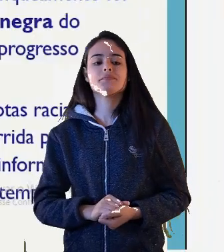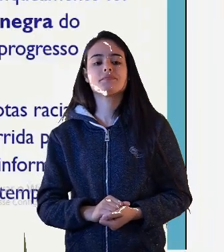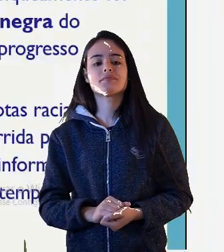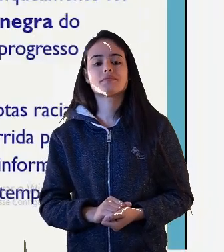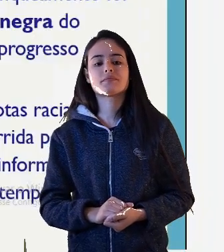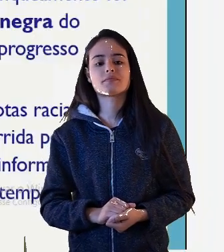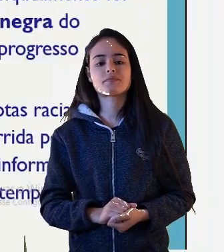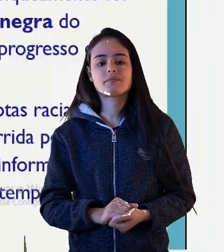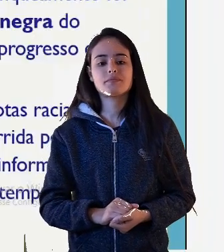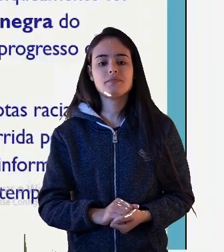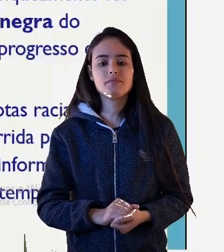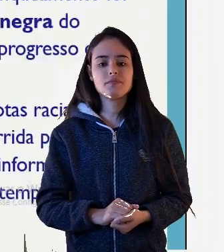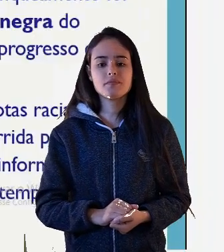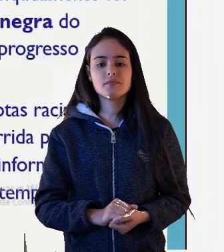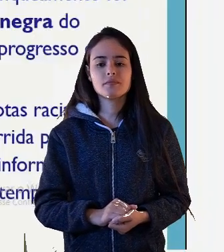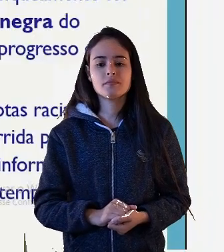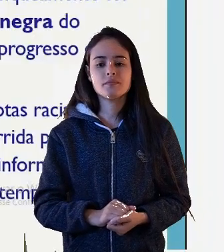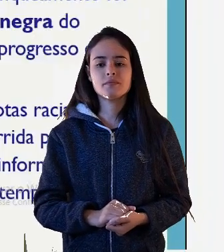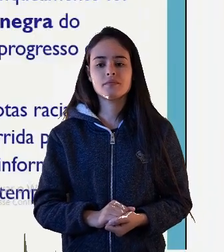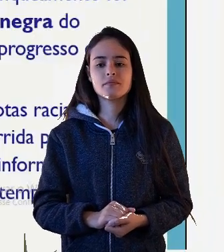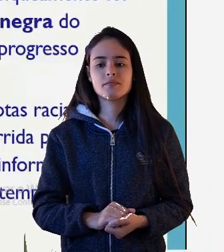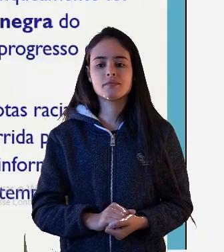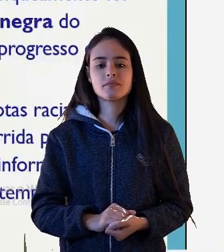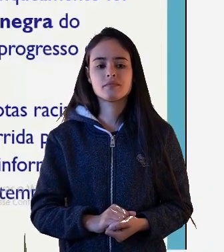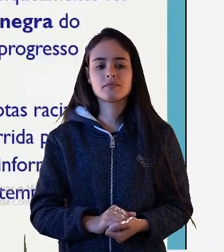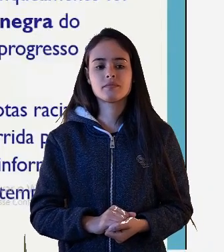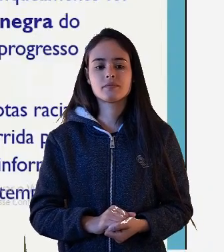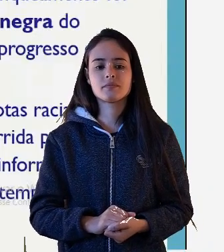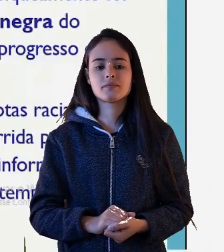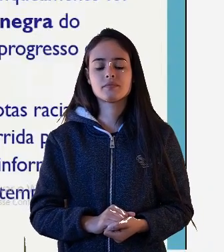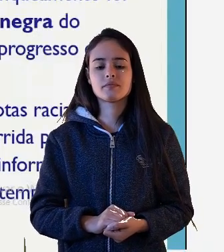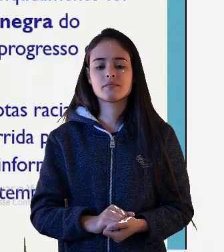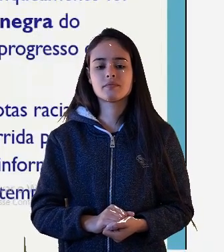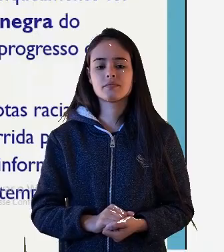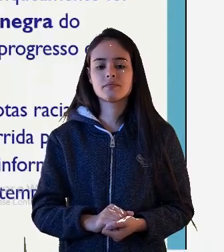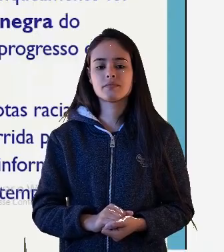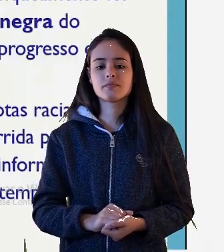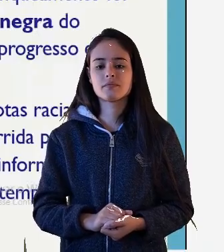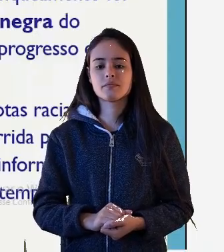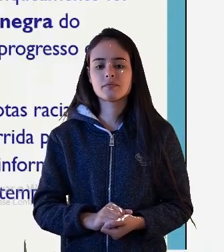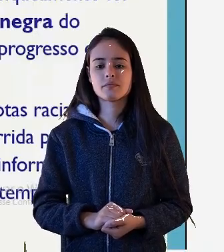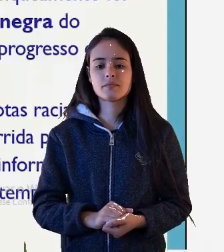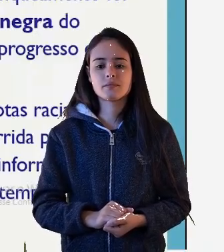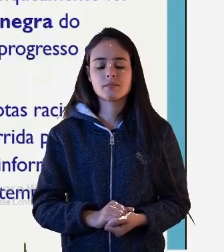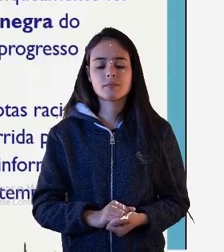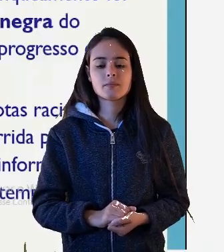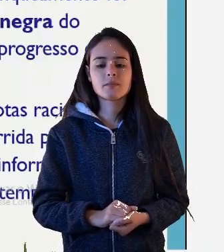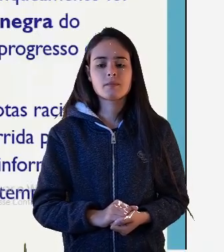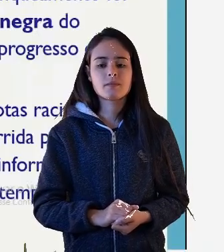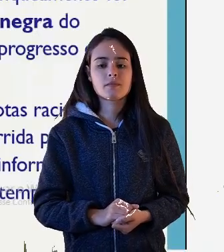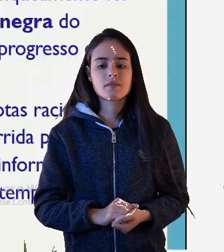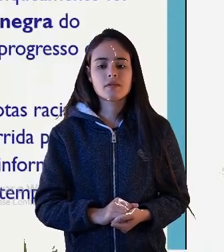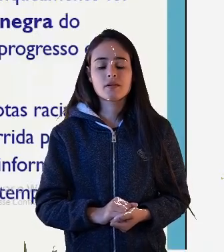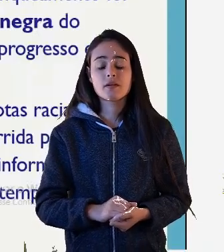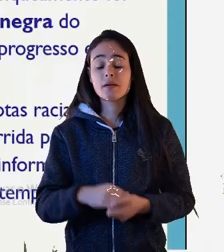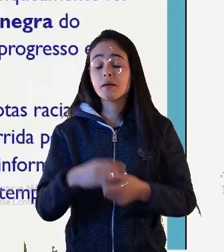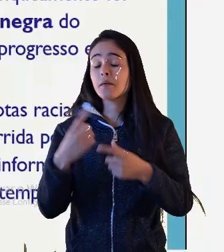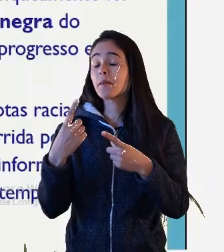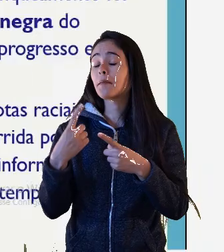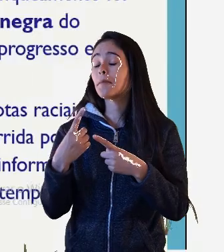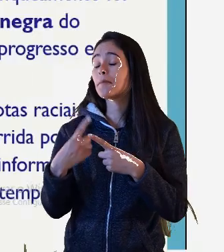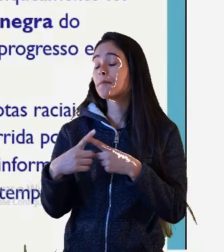italiano, porque né, minha bisavó, tataravó veio da Itália para trabalhar aqui, quando, né, a mão de